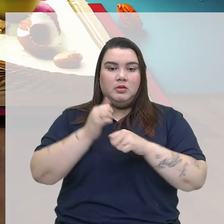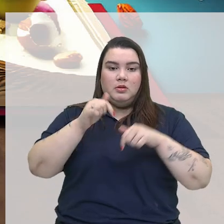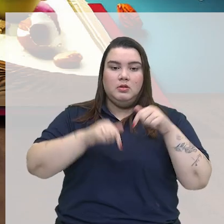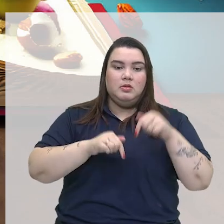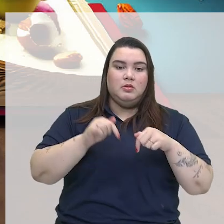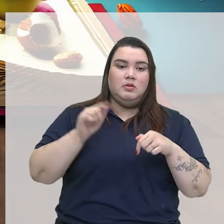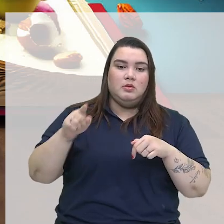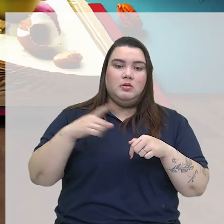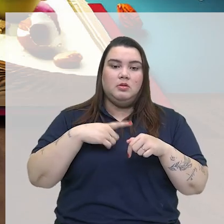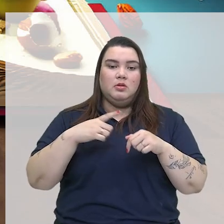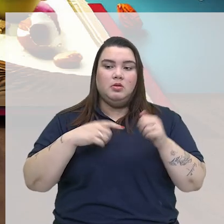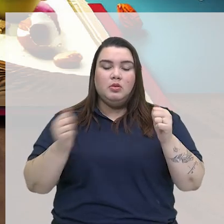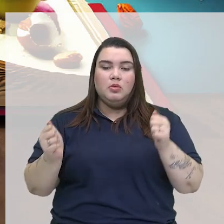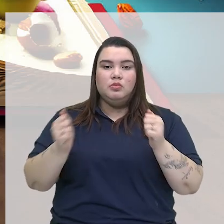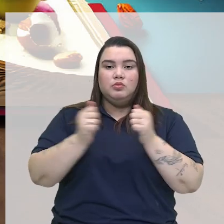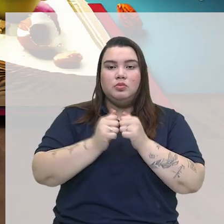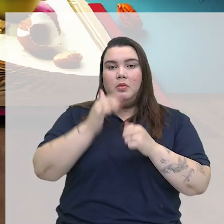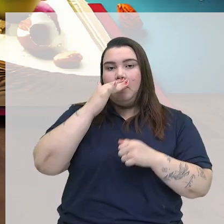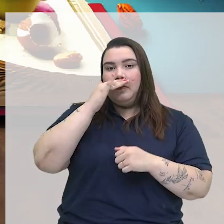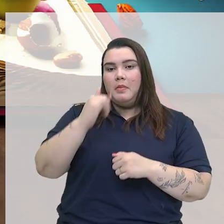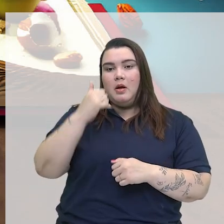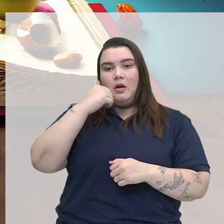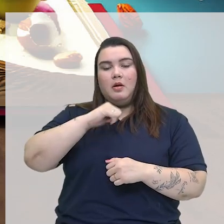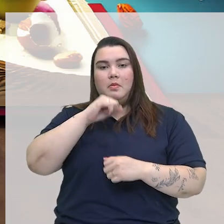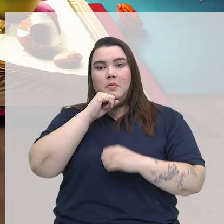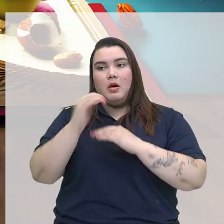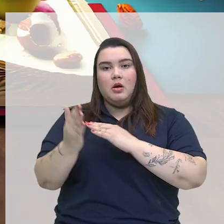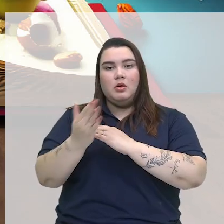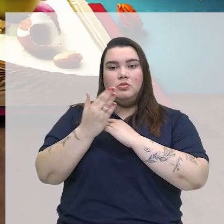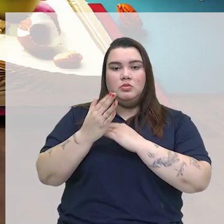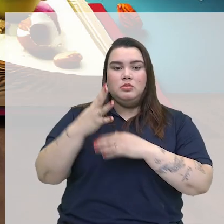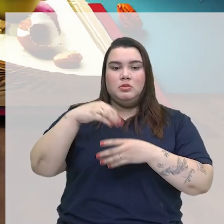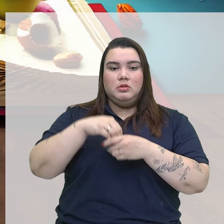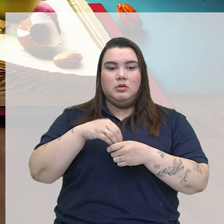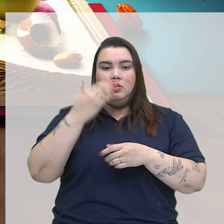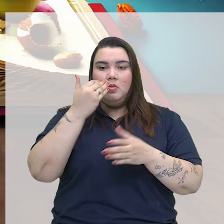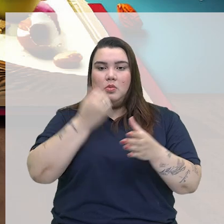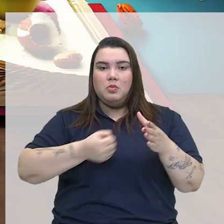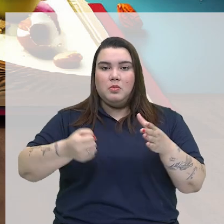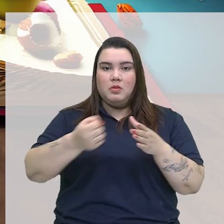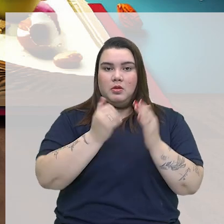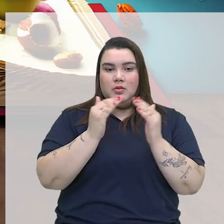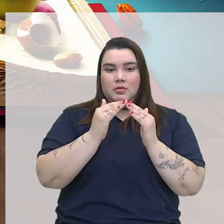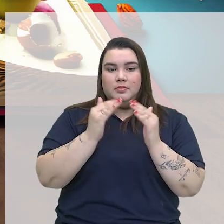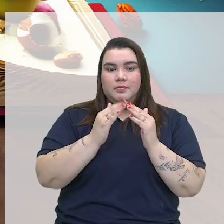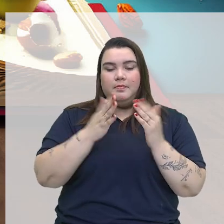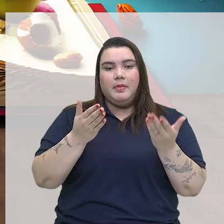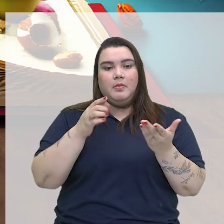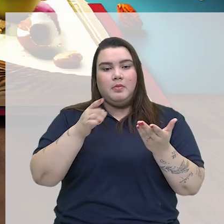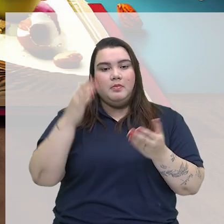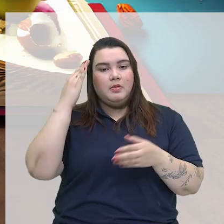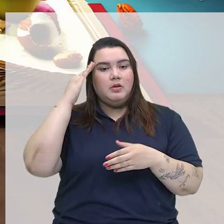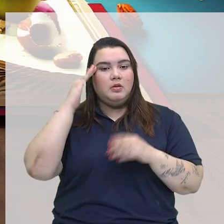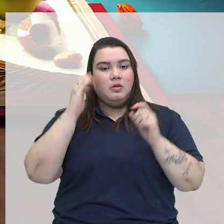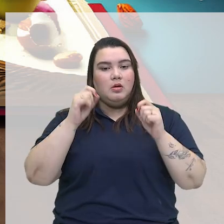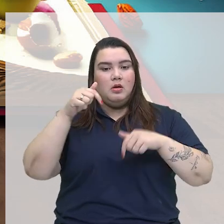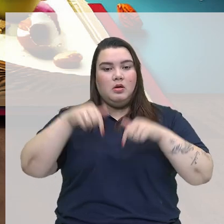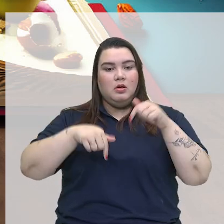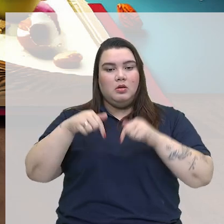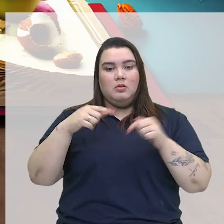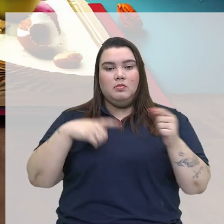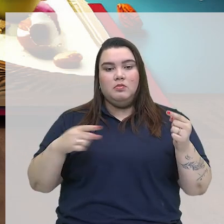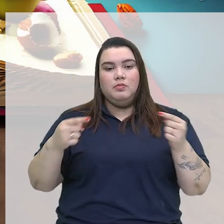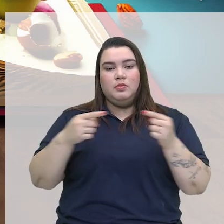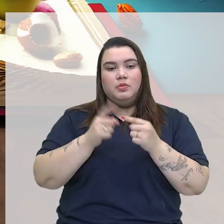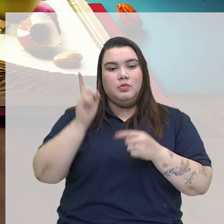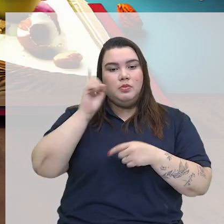ela faz a ajuda com o seu pai, com a sua mãe, dentro da cozinha de casa. Para você entender que a química ela faz parte do